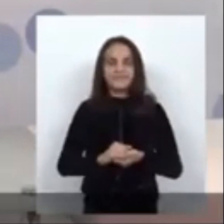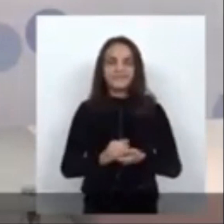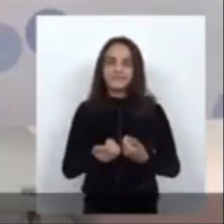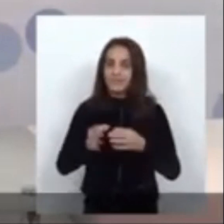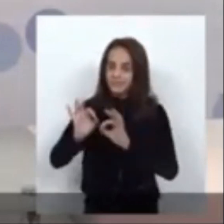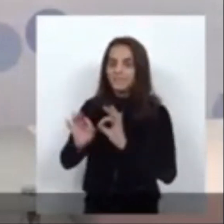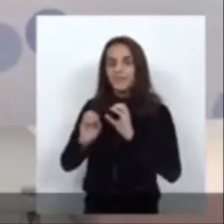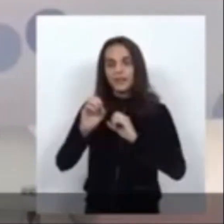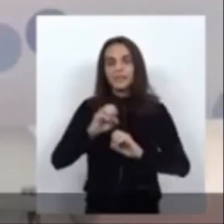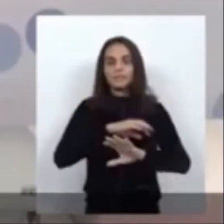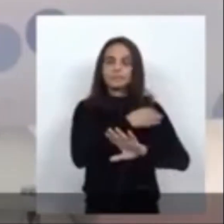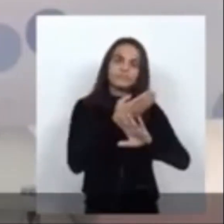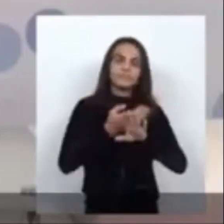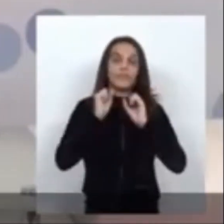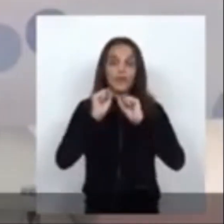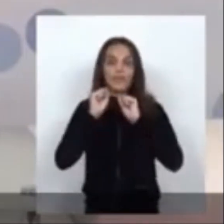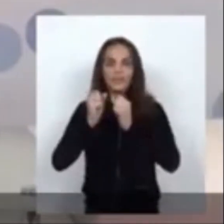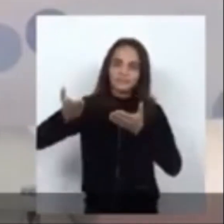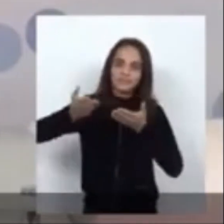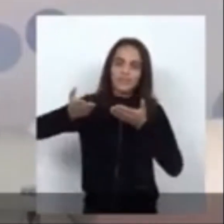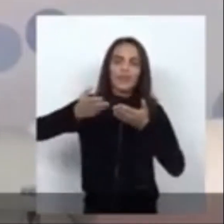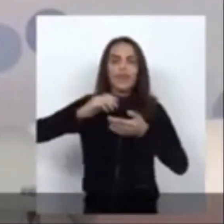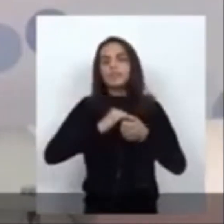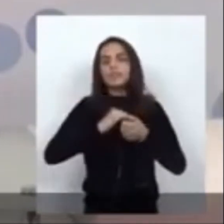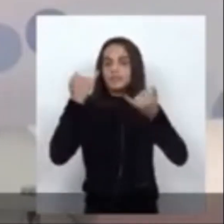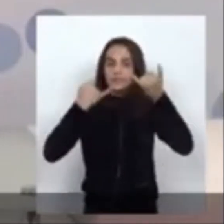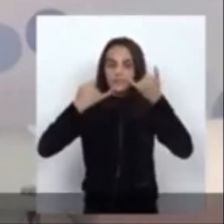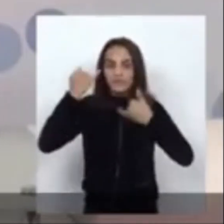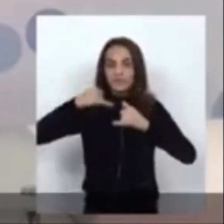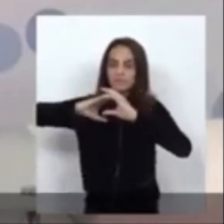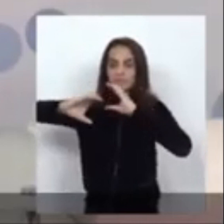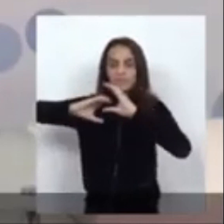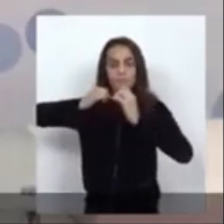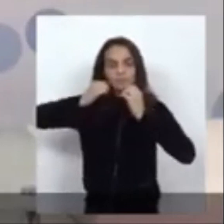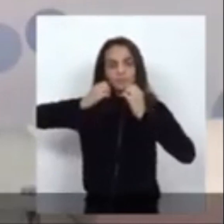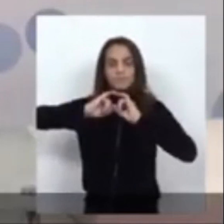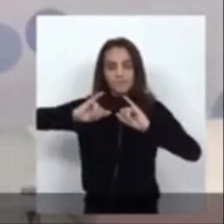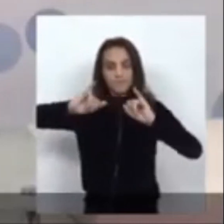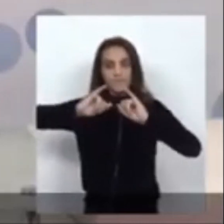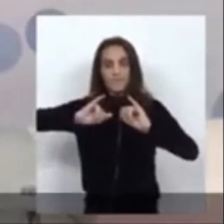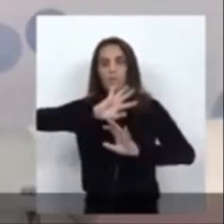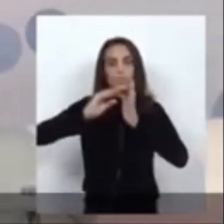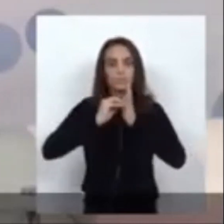programa Ensino Integral possam receber as informações, sejam comunicadas, né, com todas as